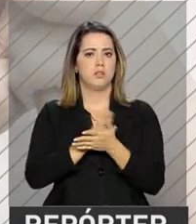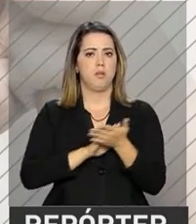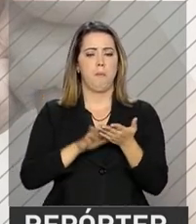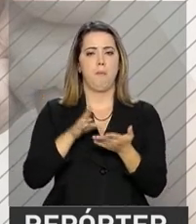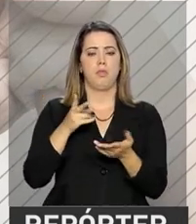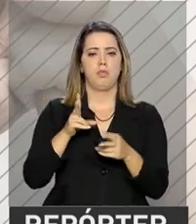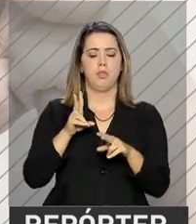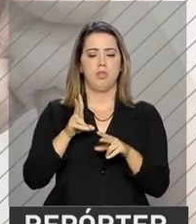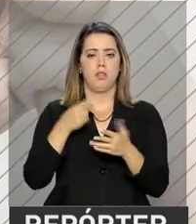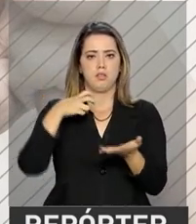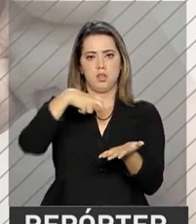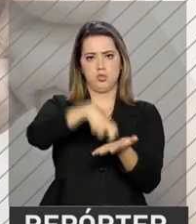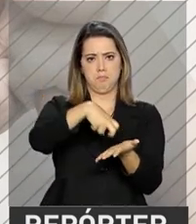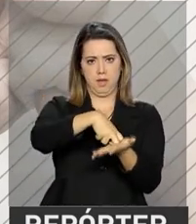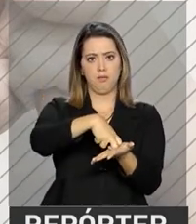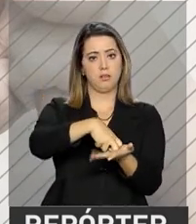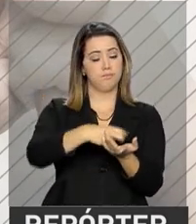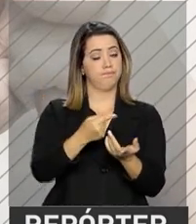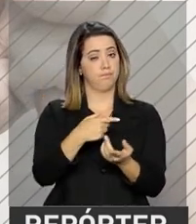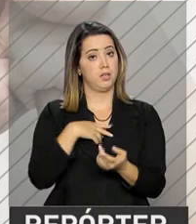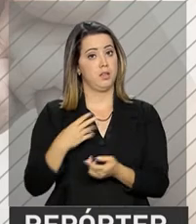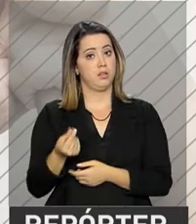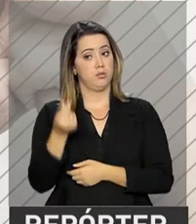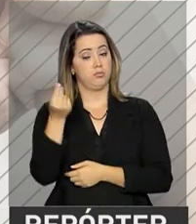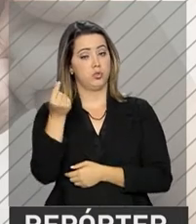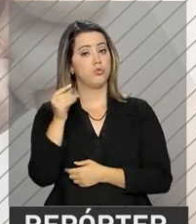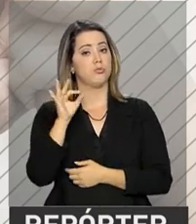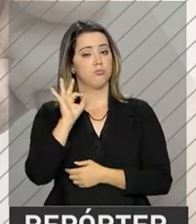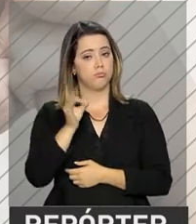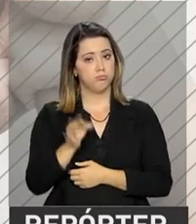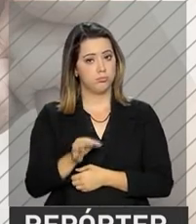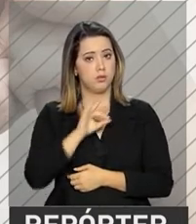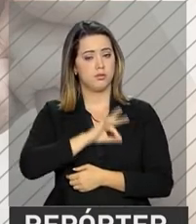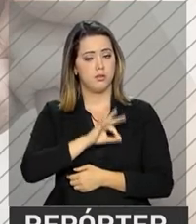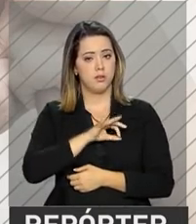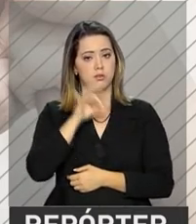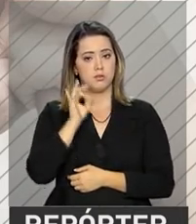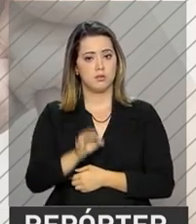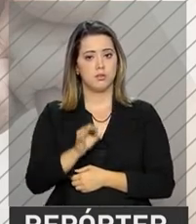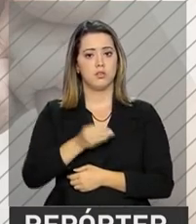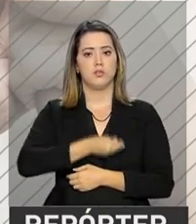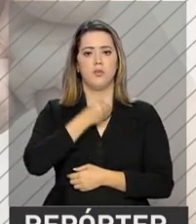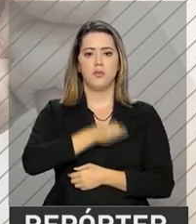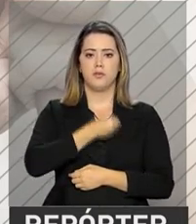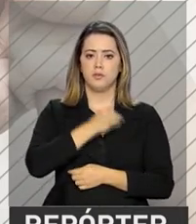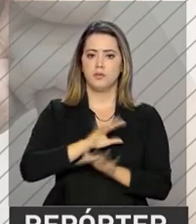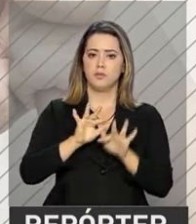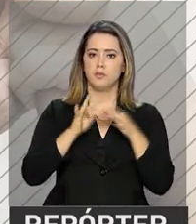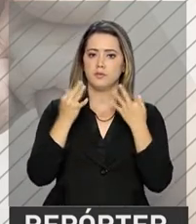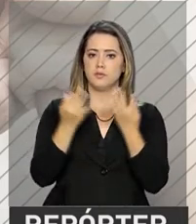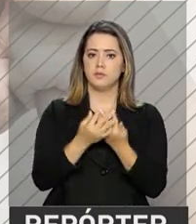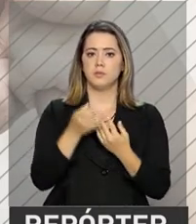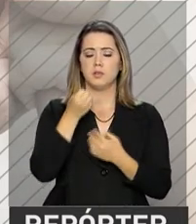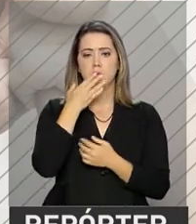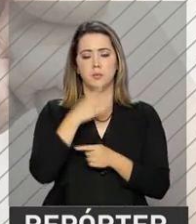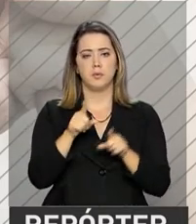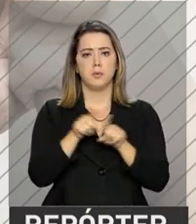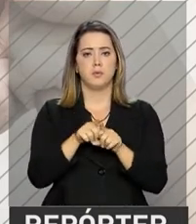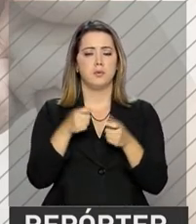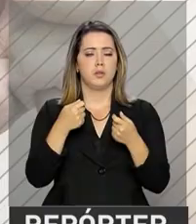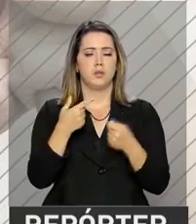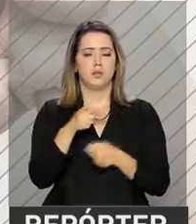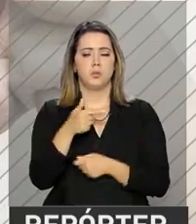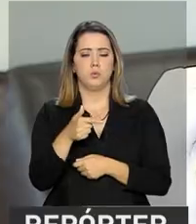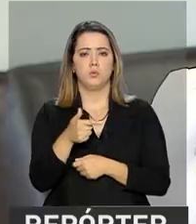antecedentes criminais, possuir situação financeira estável e uma convivência familiar estável e livre de pessoas dependentes